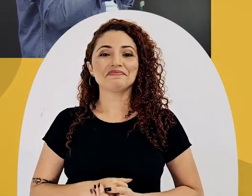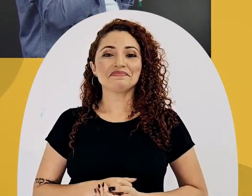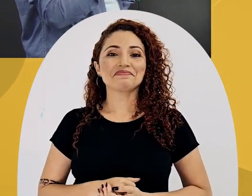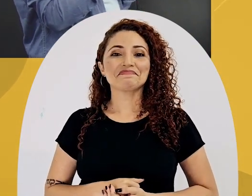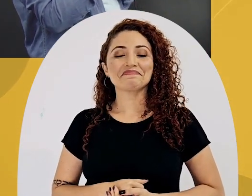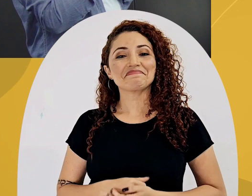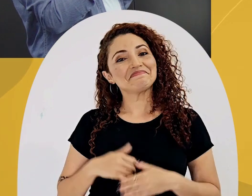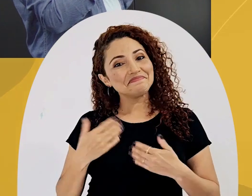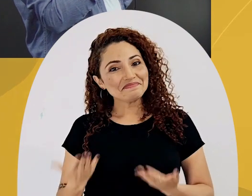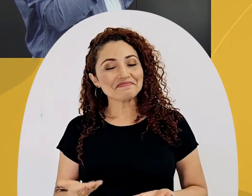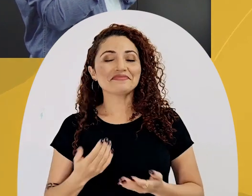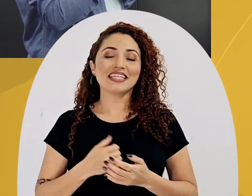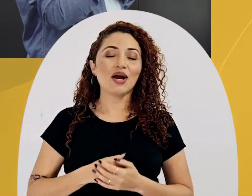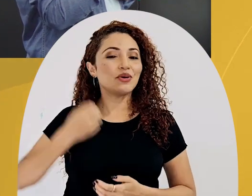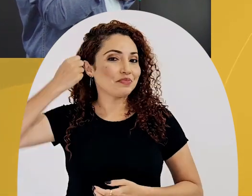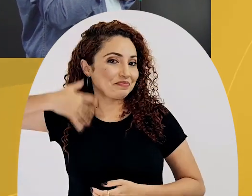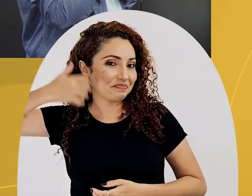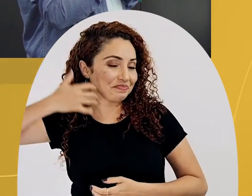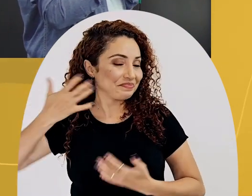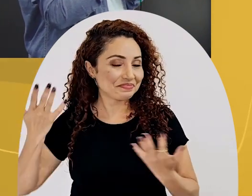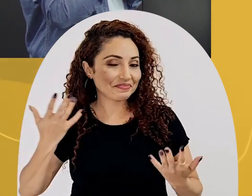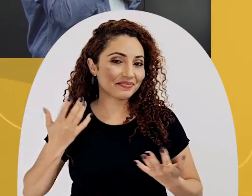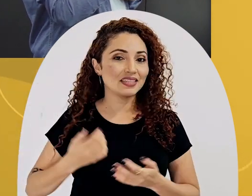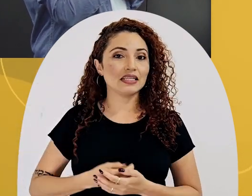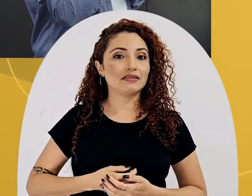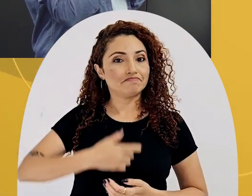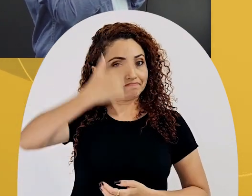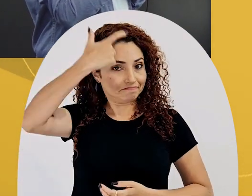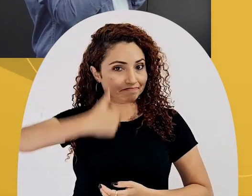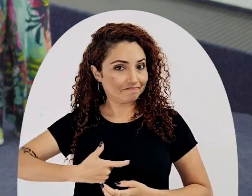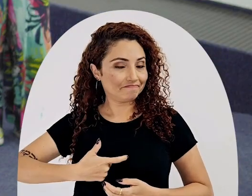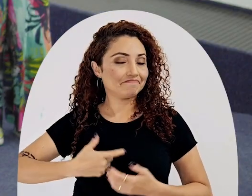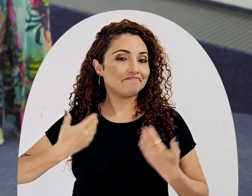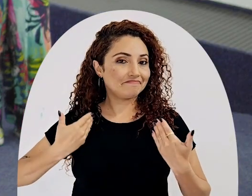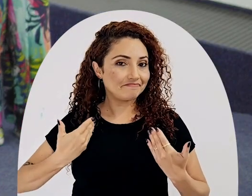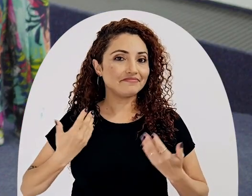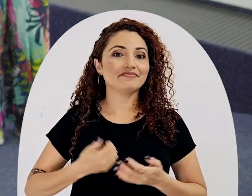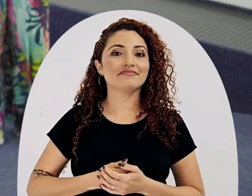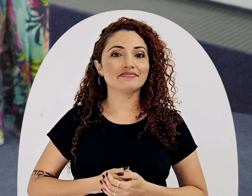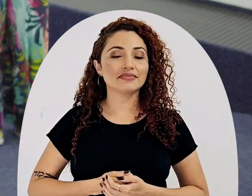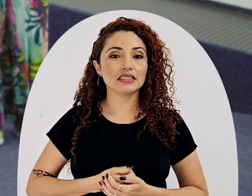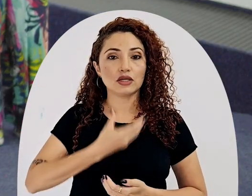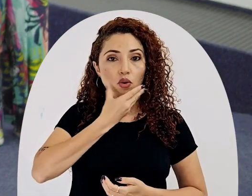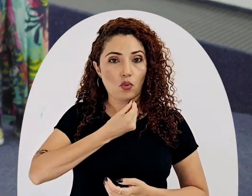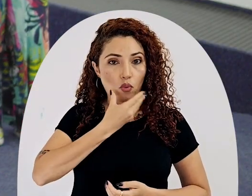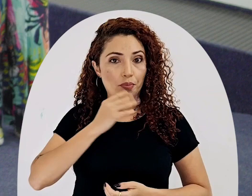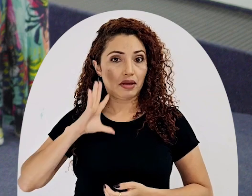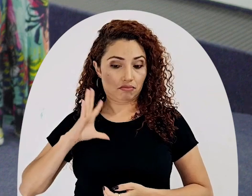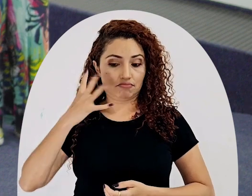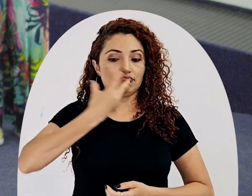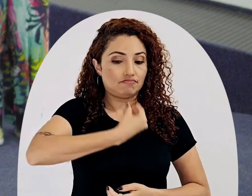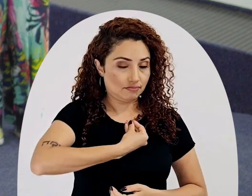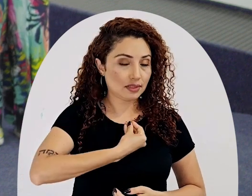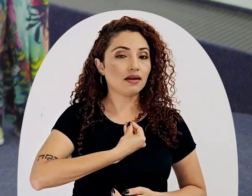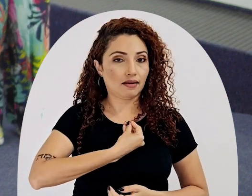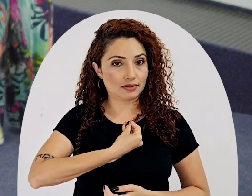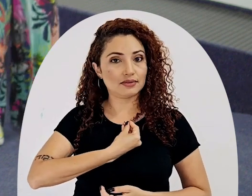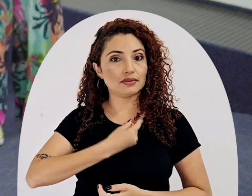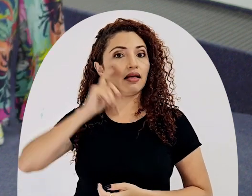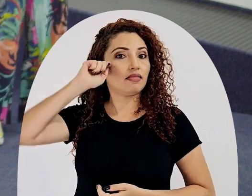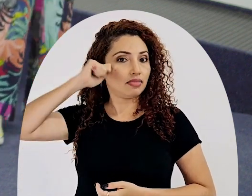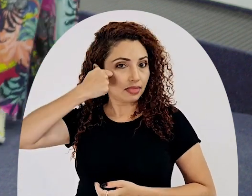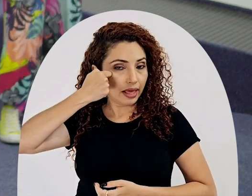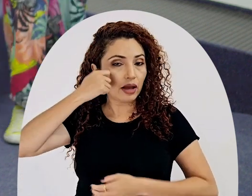fazendo minha autodescrição, eu sou um homem transgênero, negro de pele